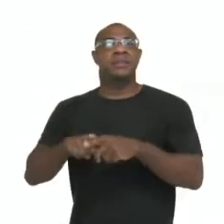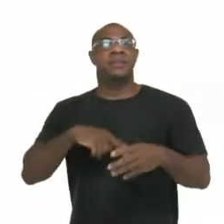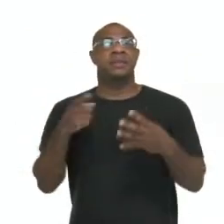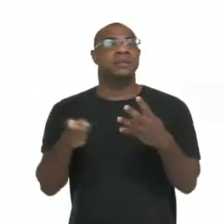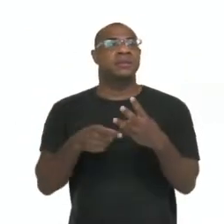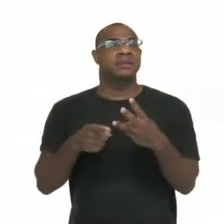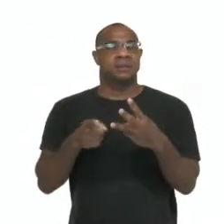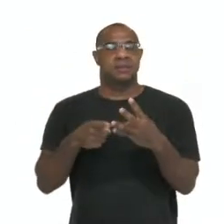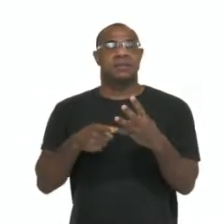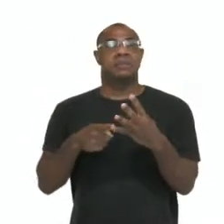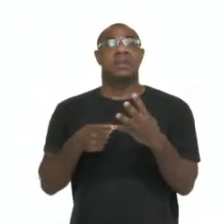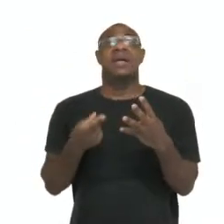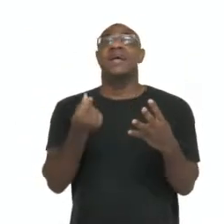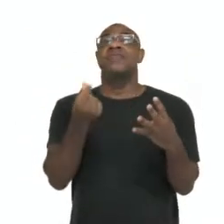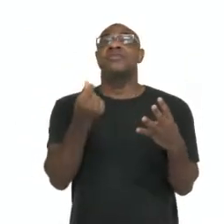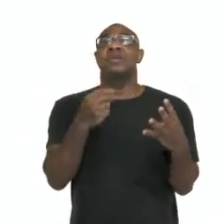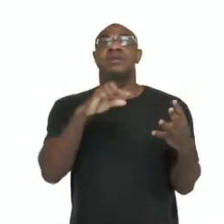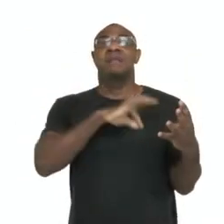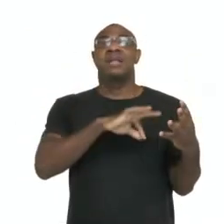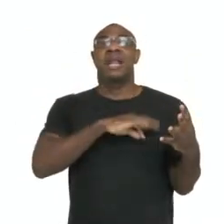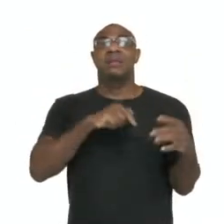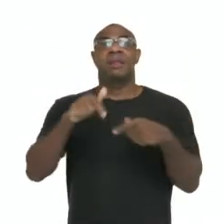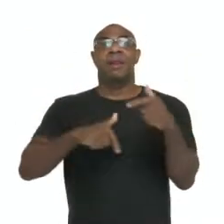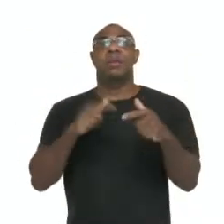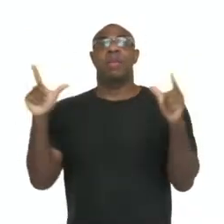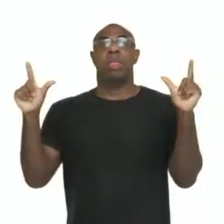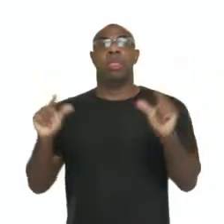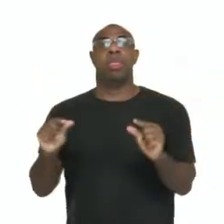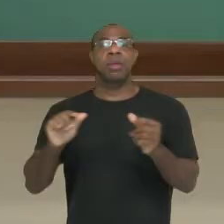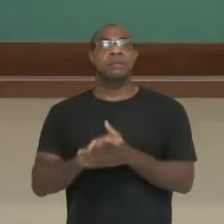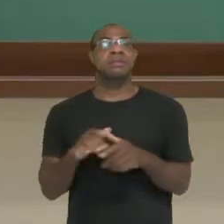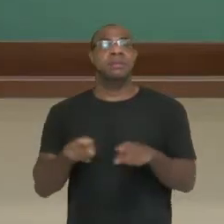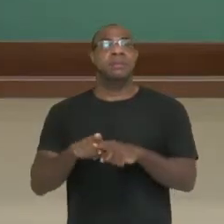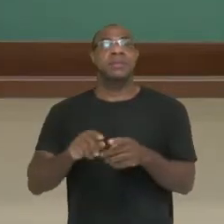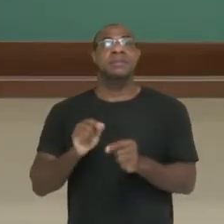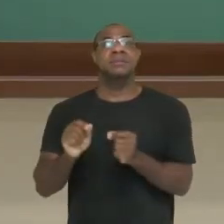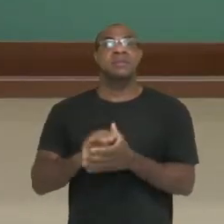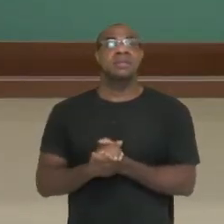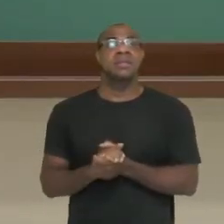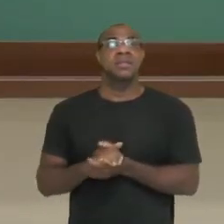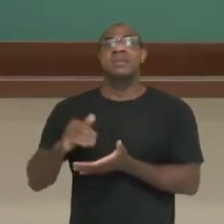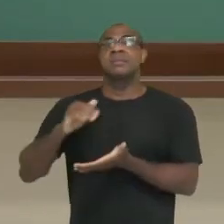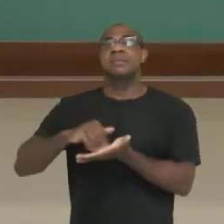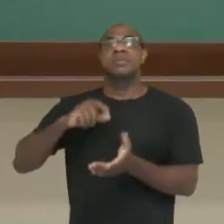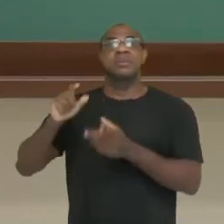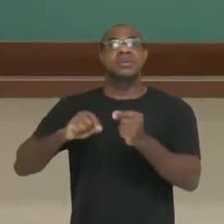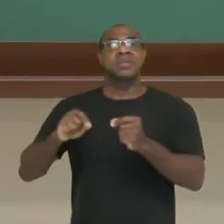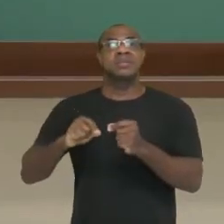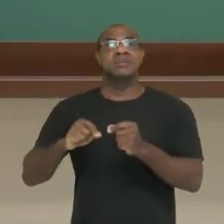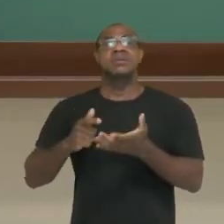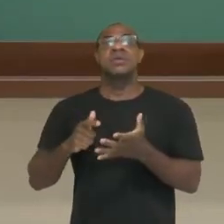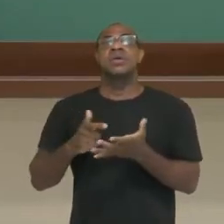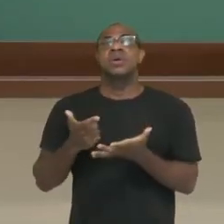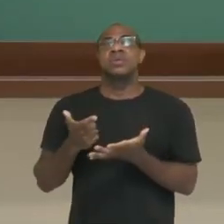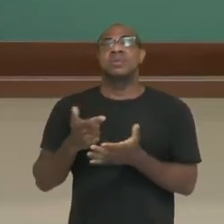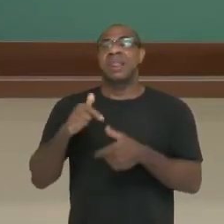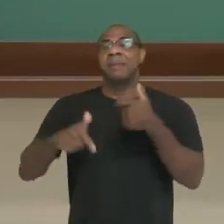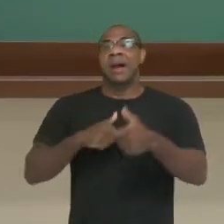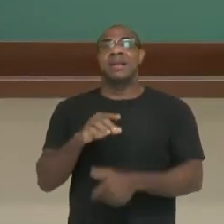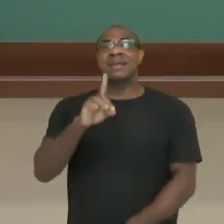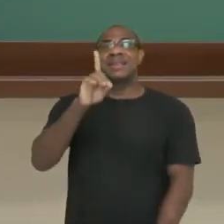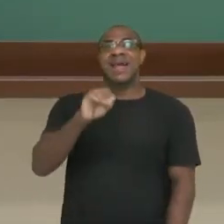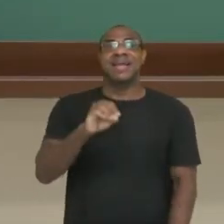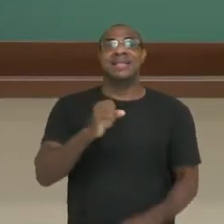achatamento dos salários dos trabalhadores e eliminou a estabilidade no trabalho após 10 anos, que havia em